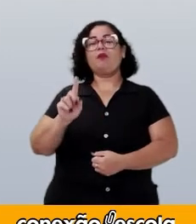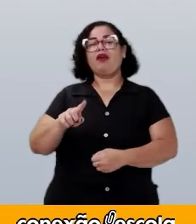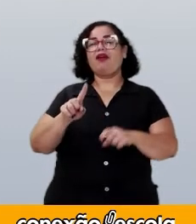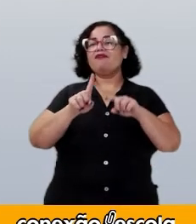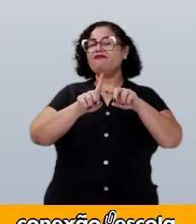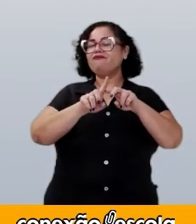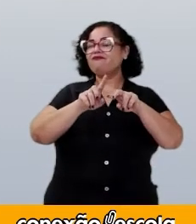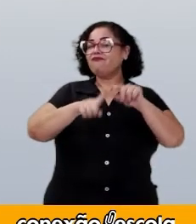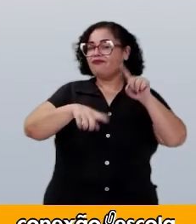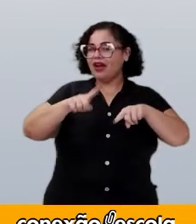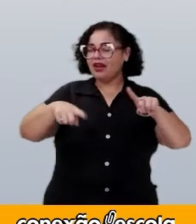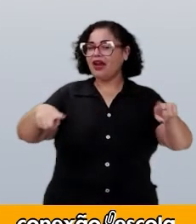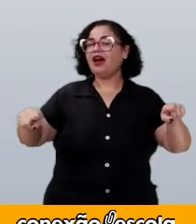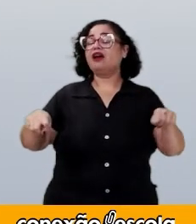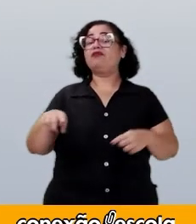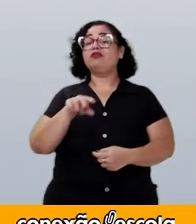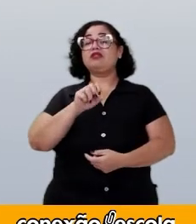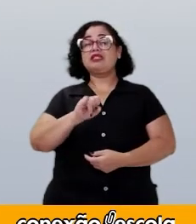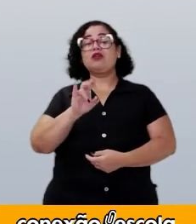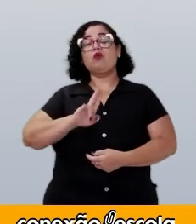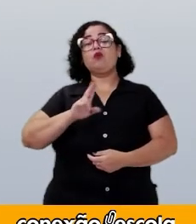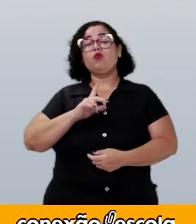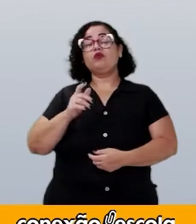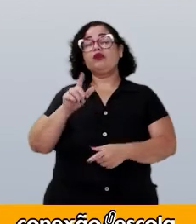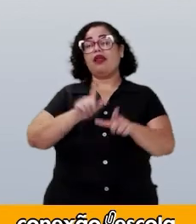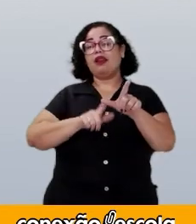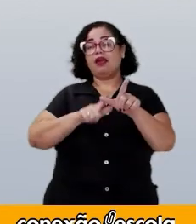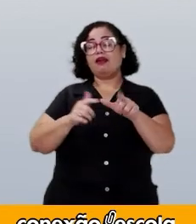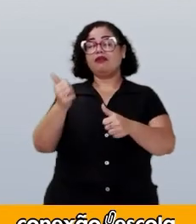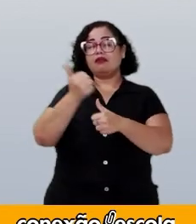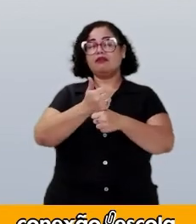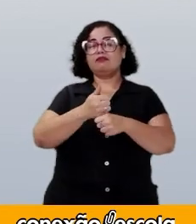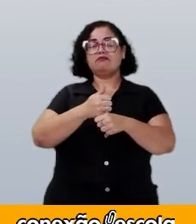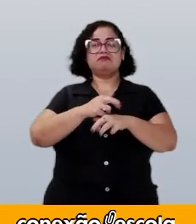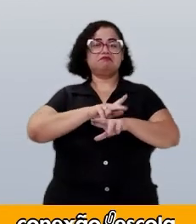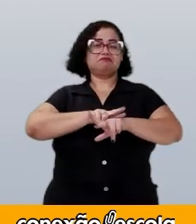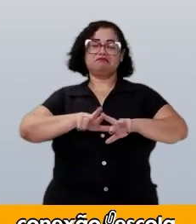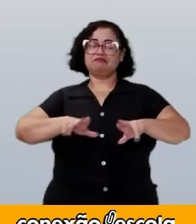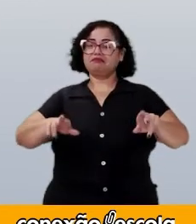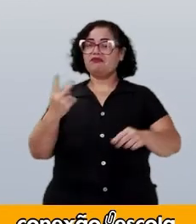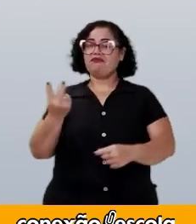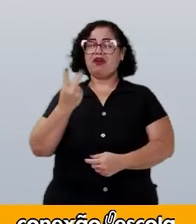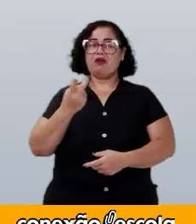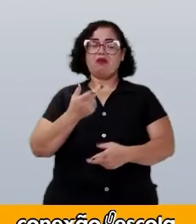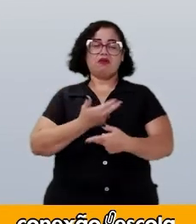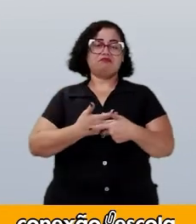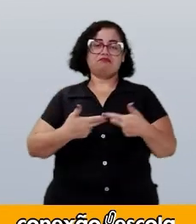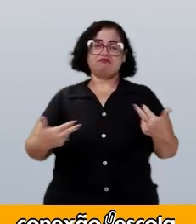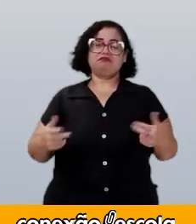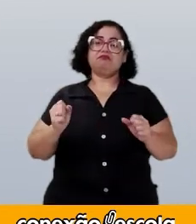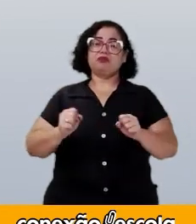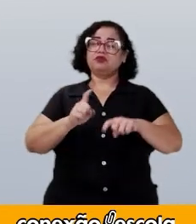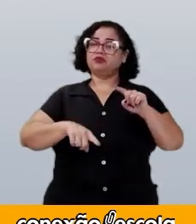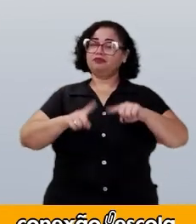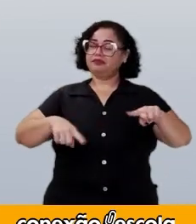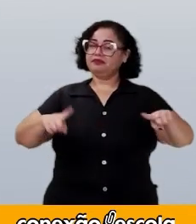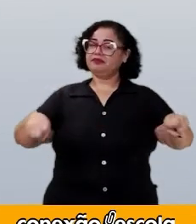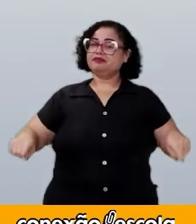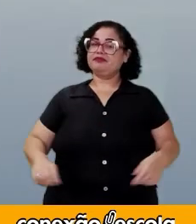de variável quando ela pode representar diversos valores, ou seja, o valor pode variar,